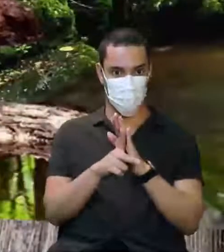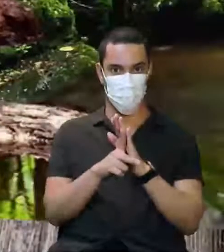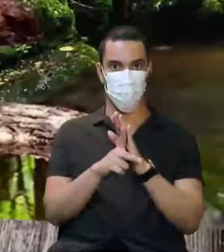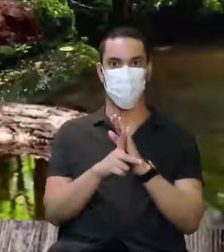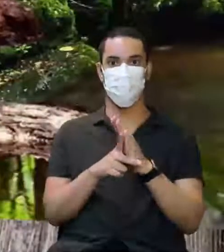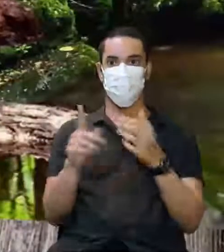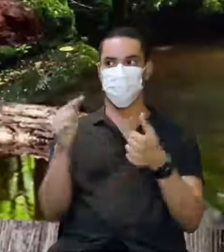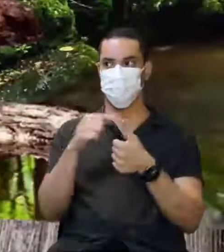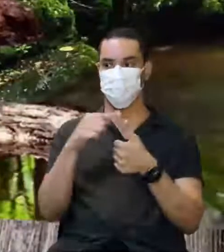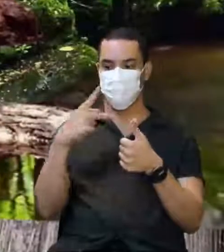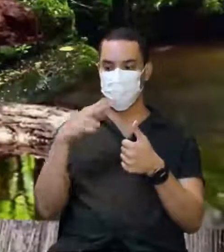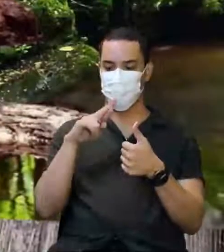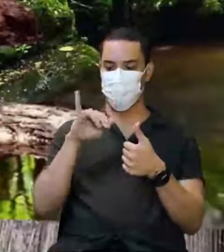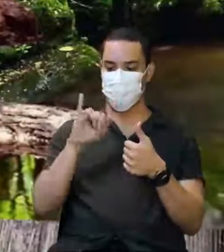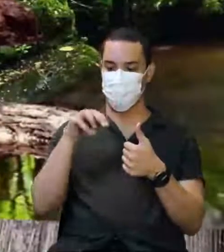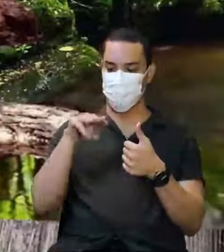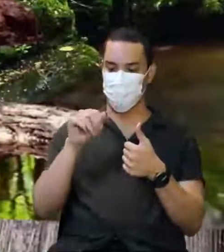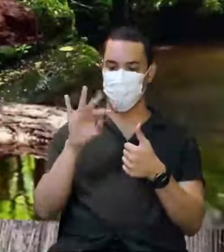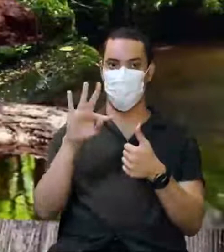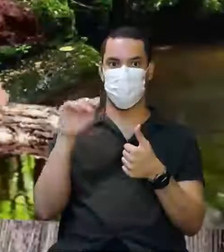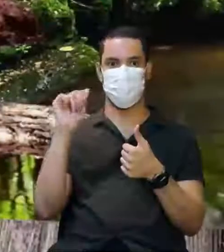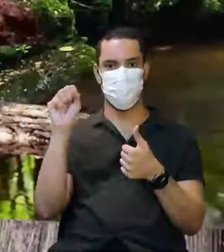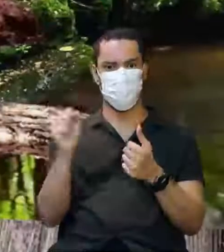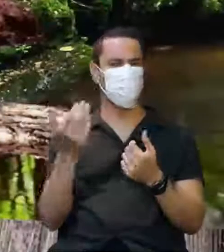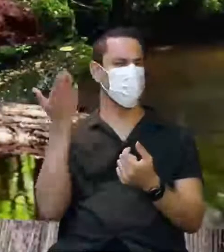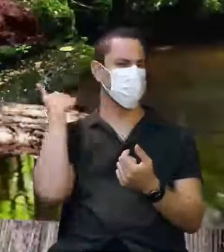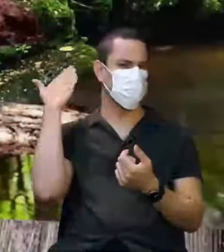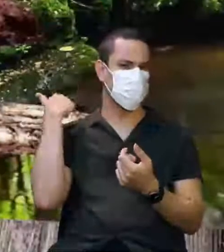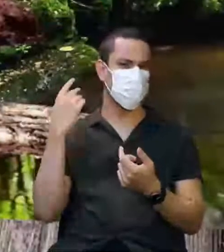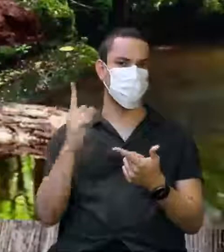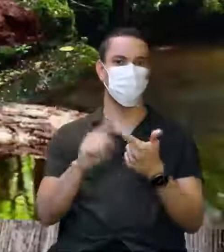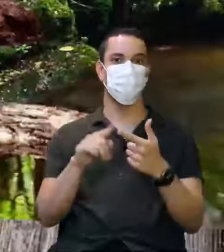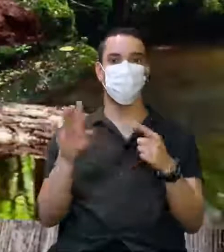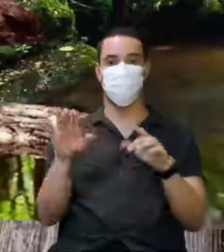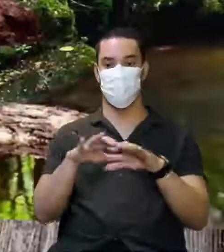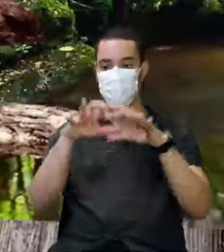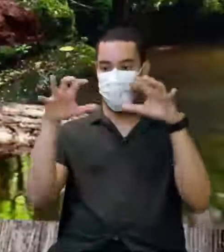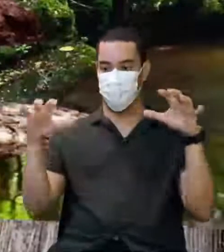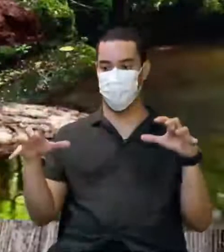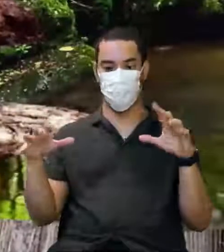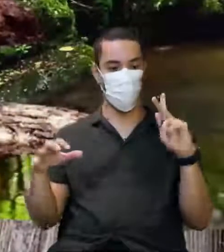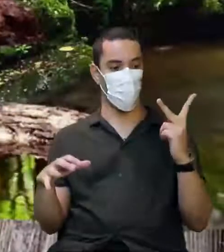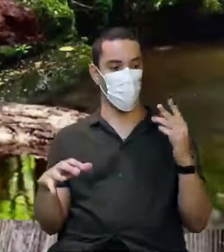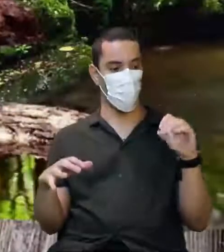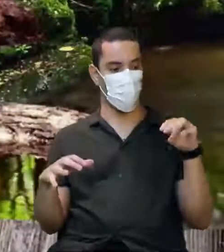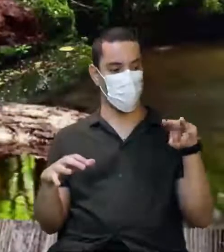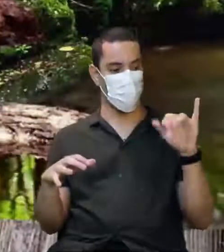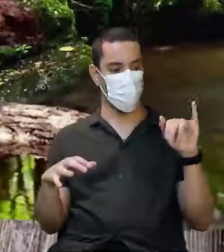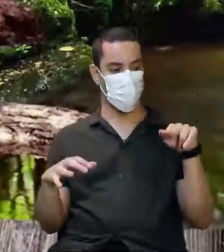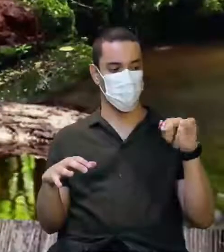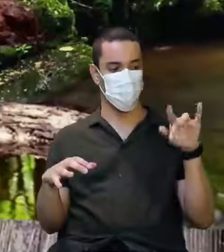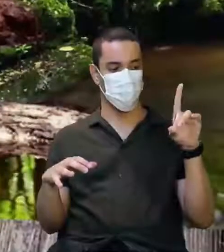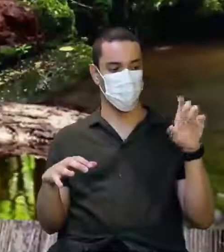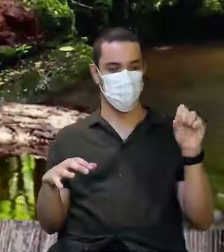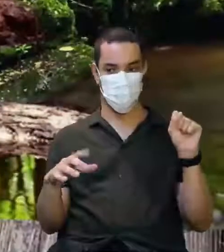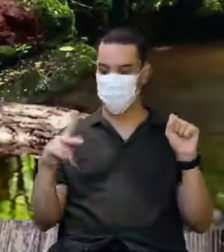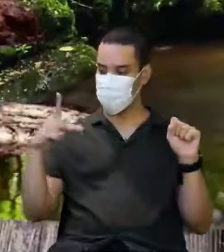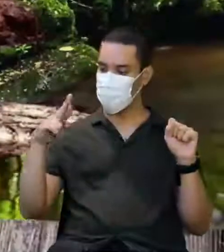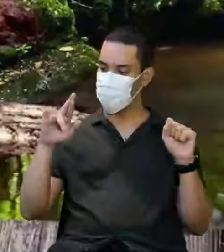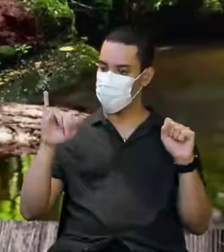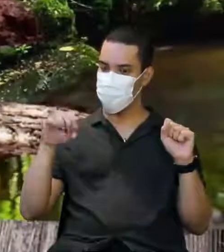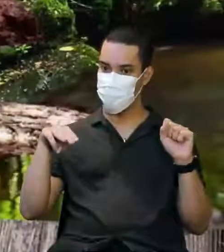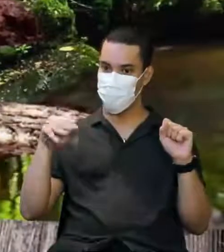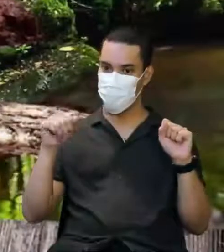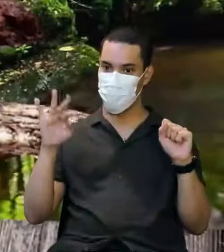primatas, pongídeos, os símios, enfim, os grandes primatas e os hominídeos. Então, até regeograficamente,